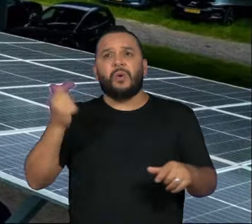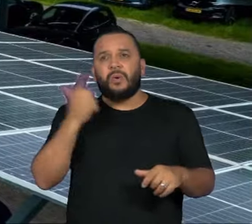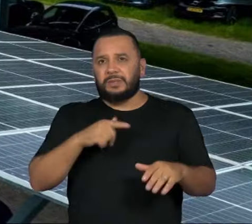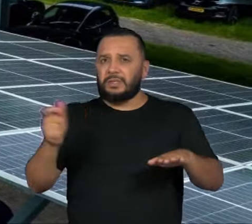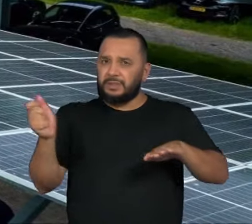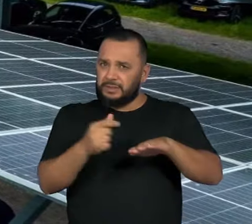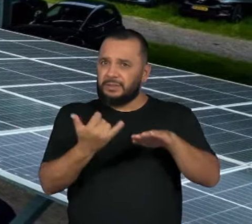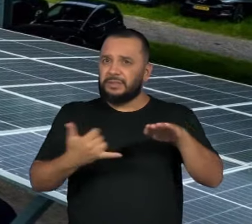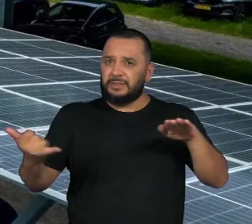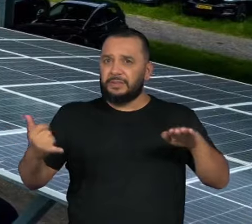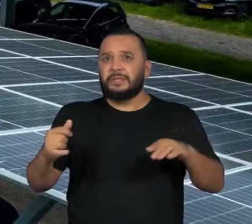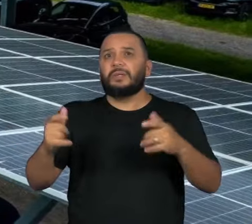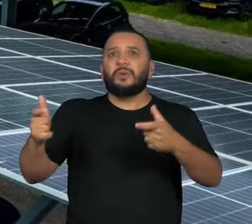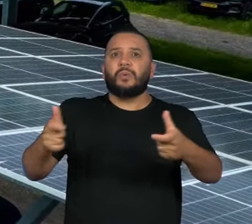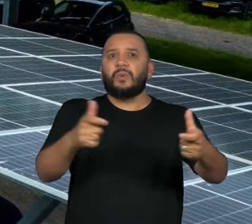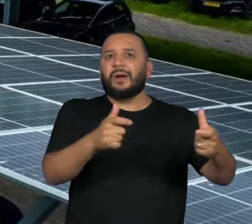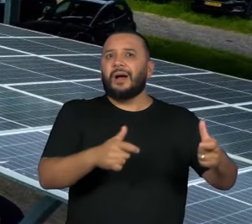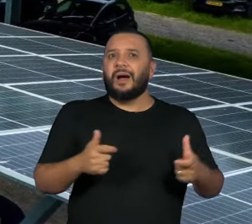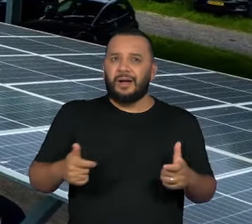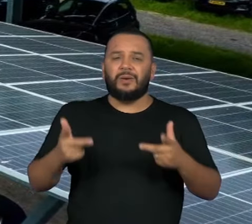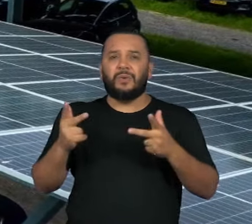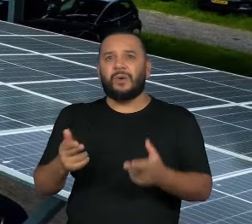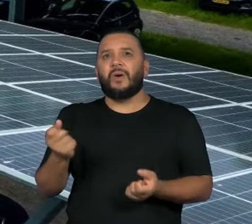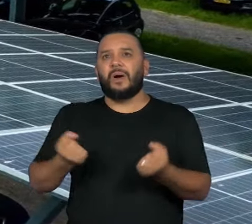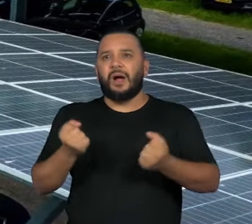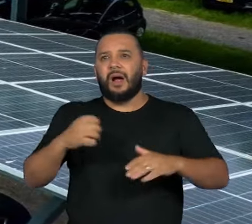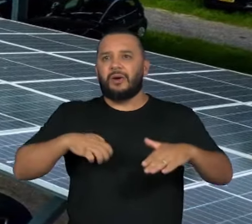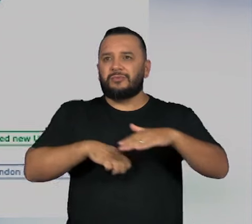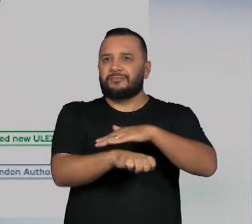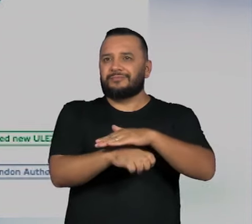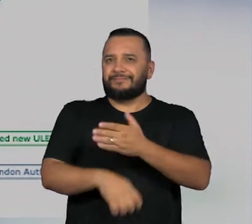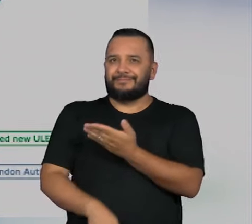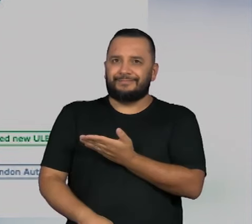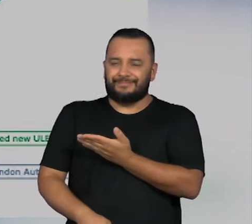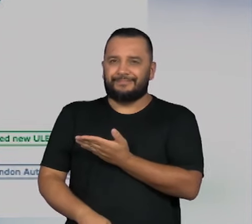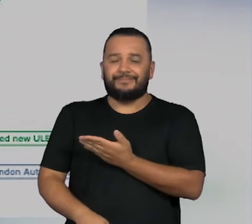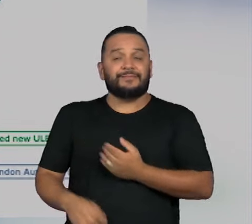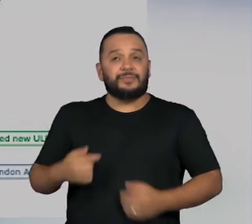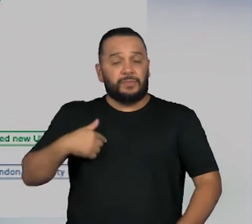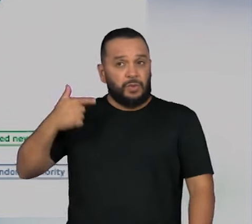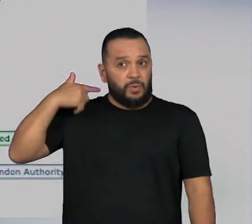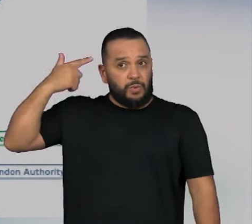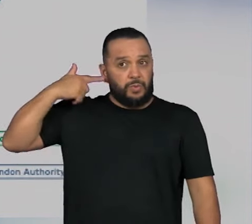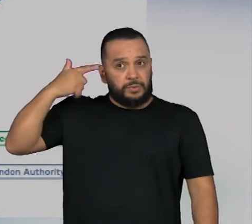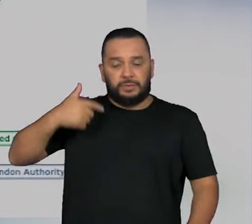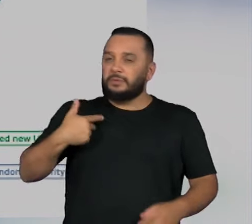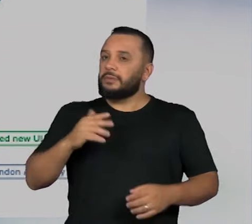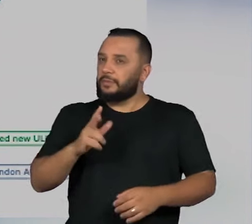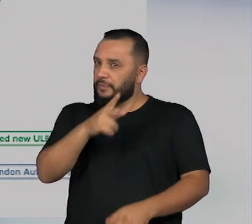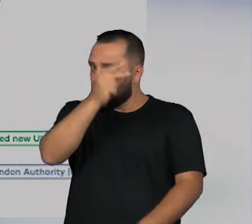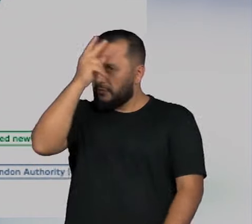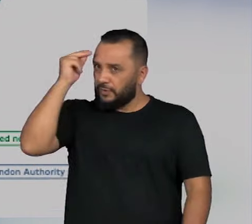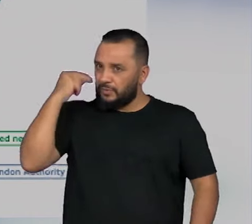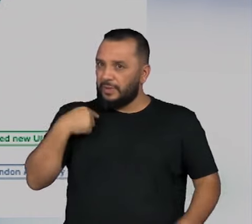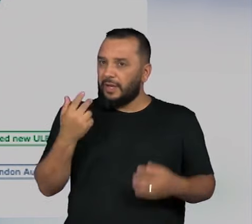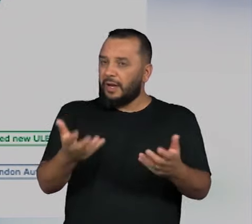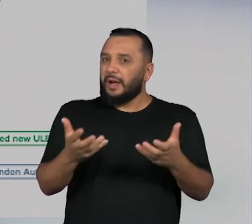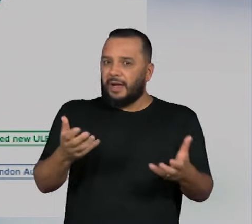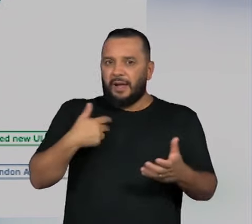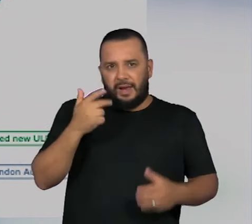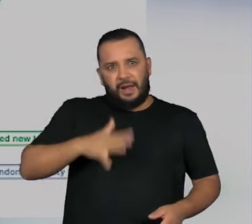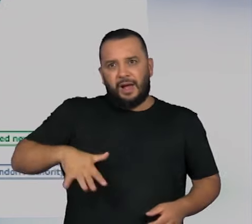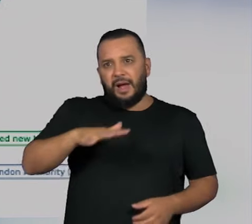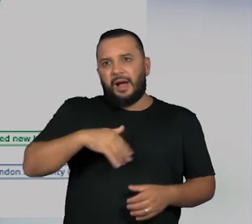limpa, inclusive em locais inusitados como o estacionamento. Em Londres, a prefeitura tem planos de expandir a chamada área